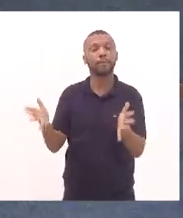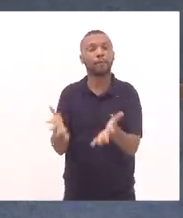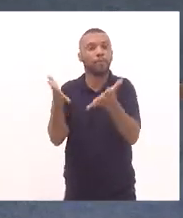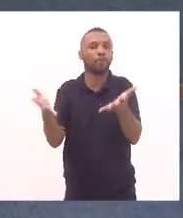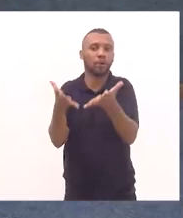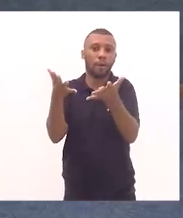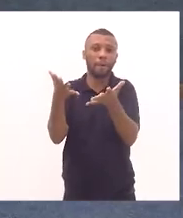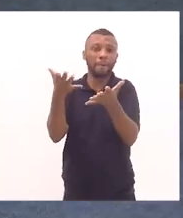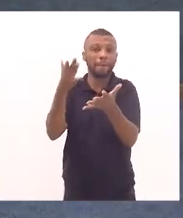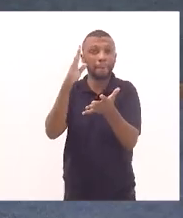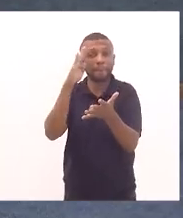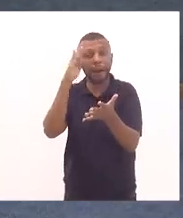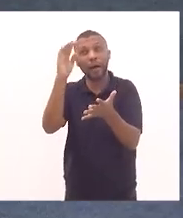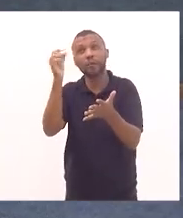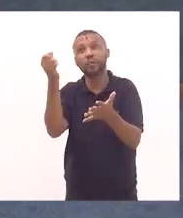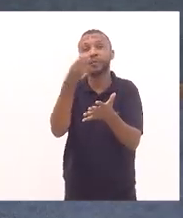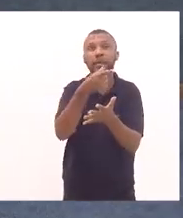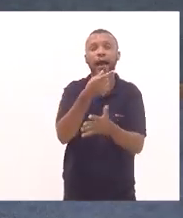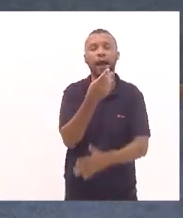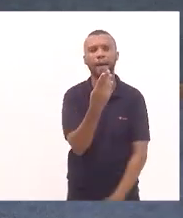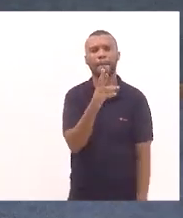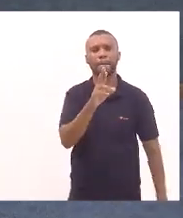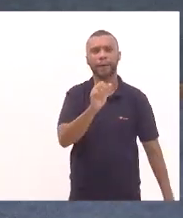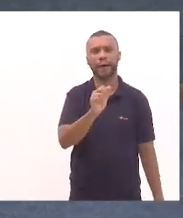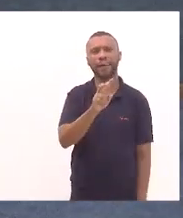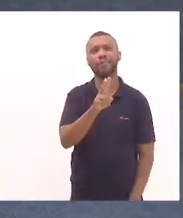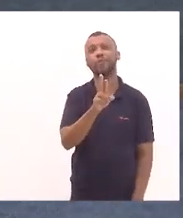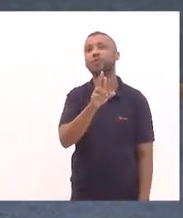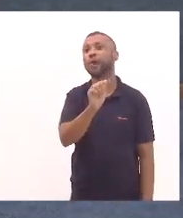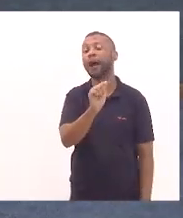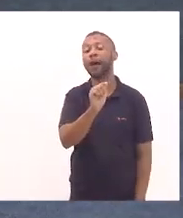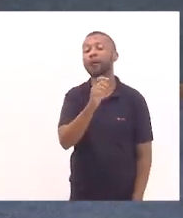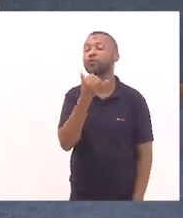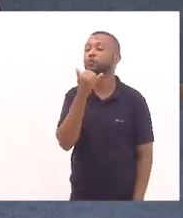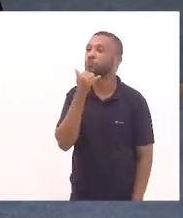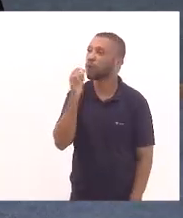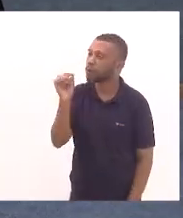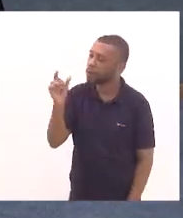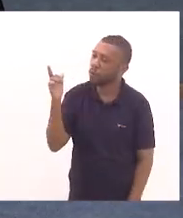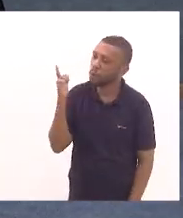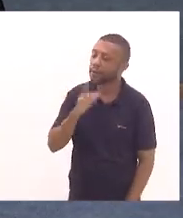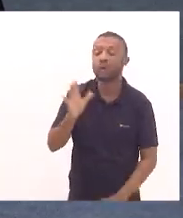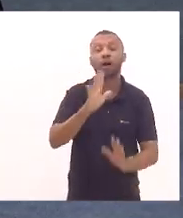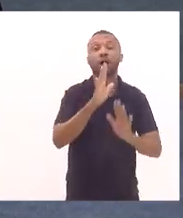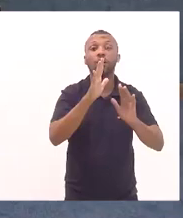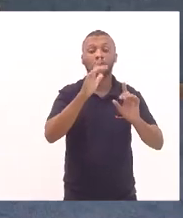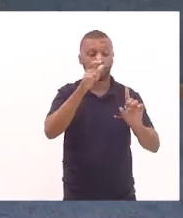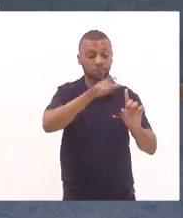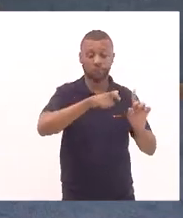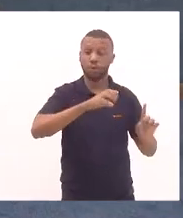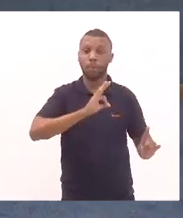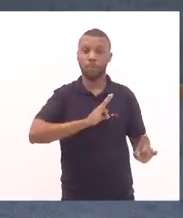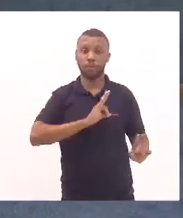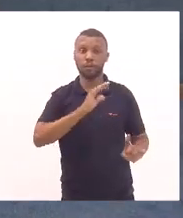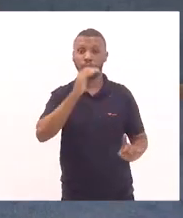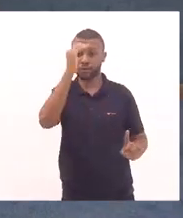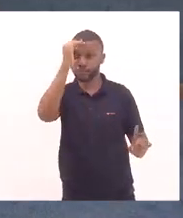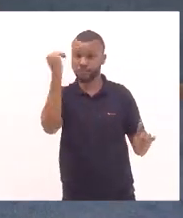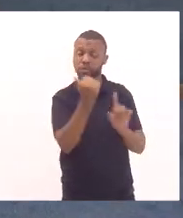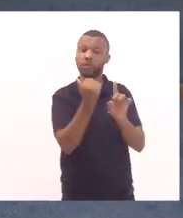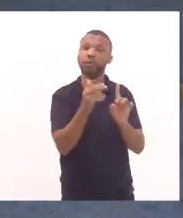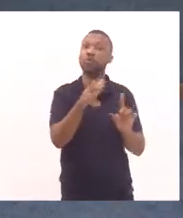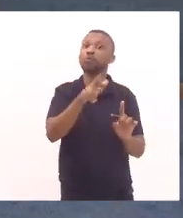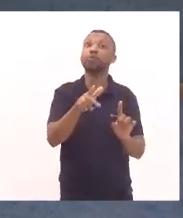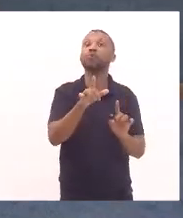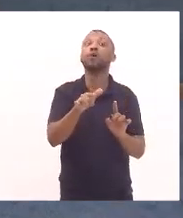da bravura. Estabelecer e respeitar o policial, presidente. Foi esse o acordo que eu consegui aqui. Respeitar o policial que não está somente